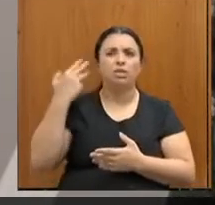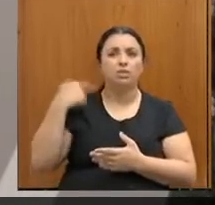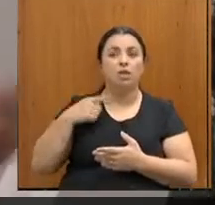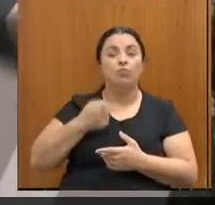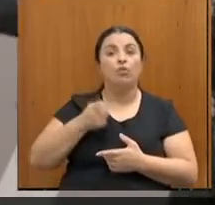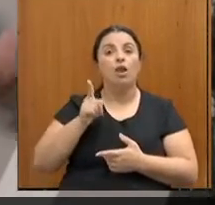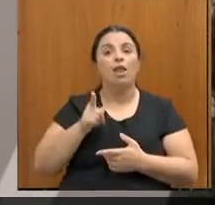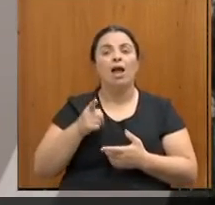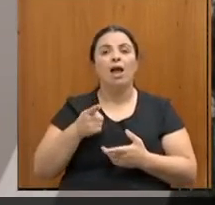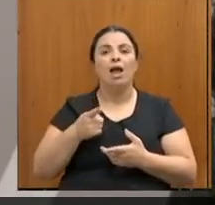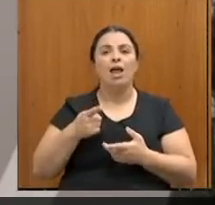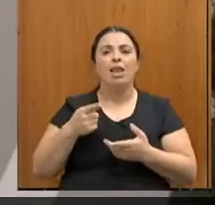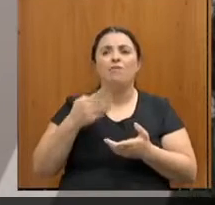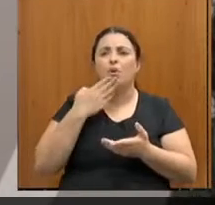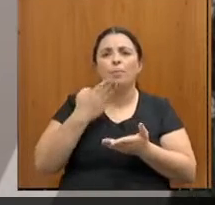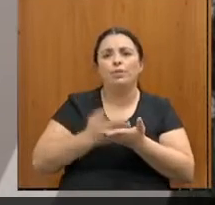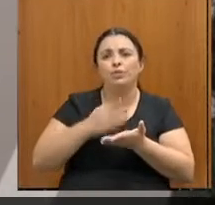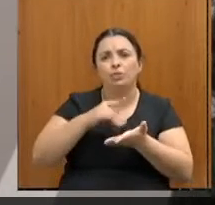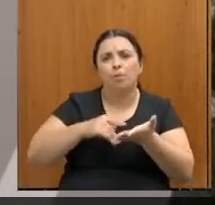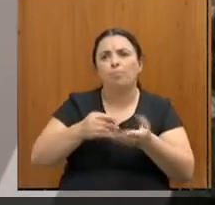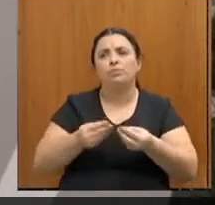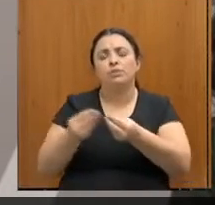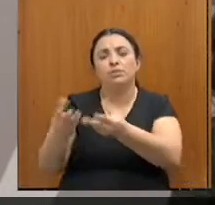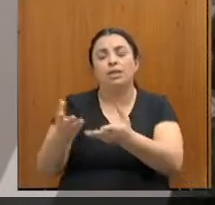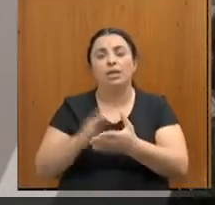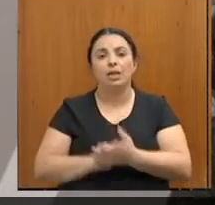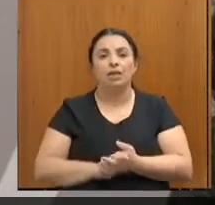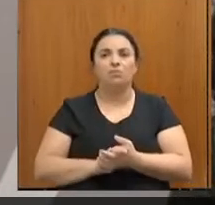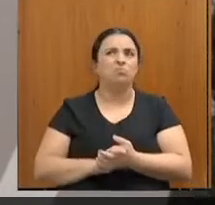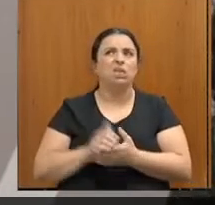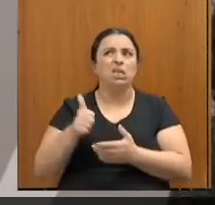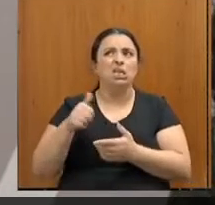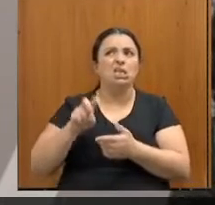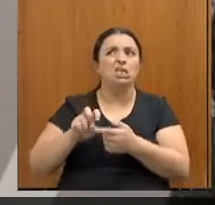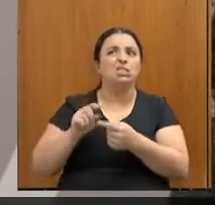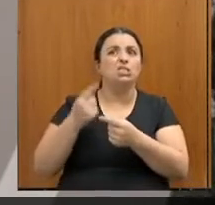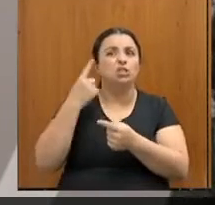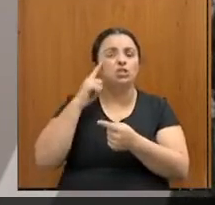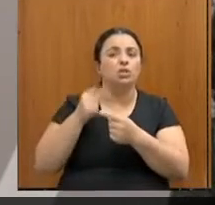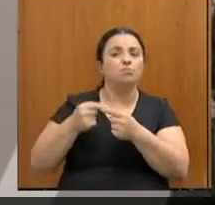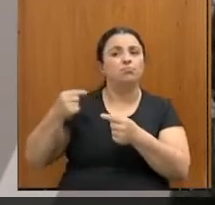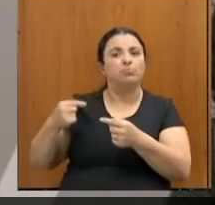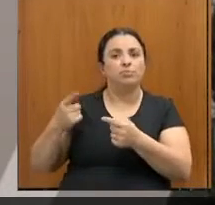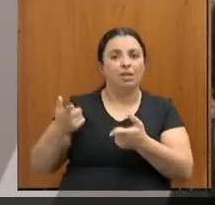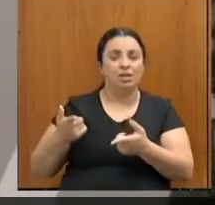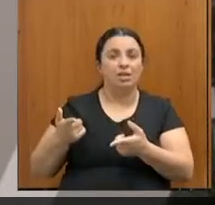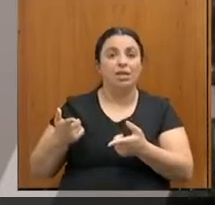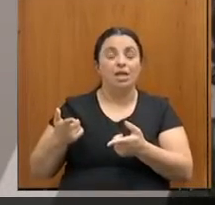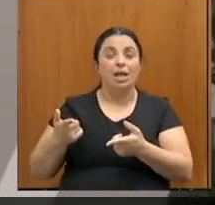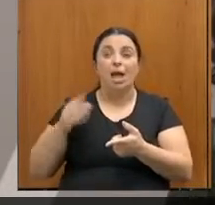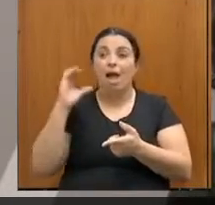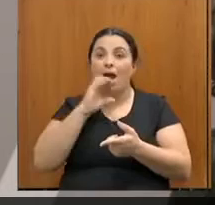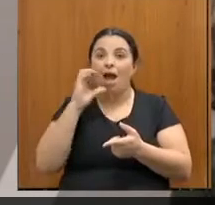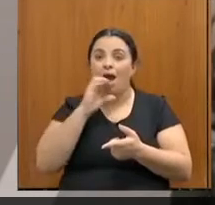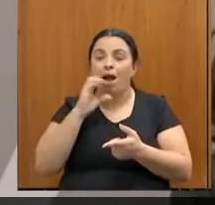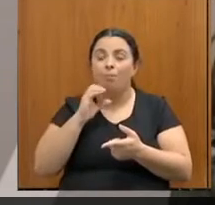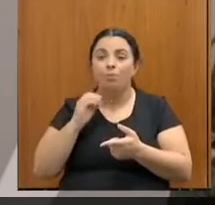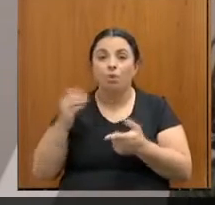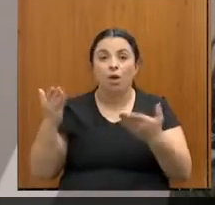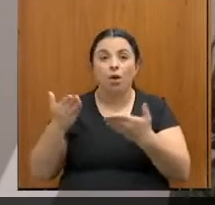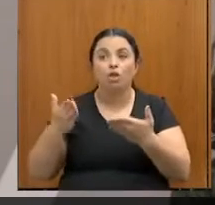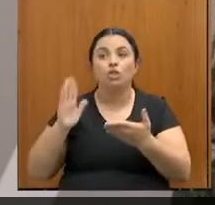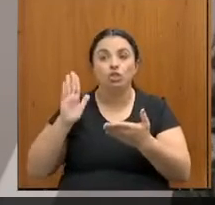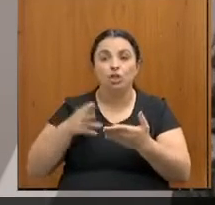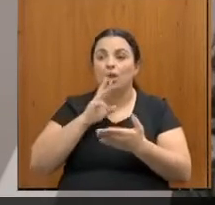15 dias Presidente até tive com o senhor lá nessa segunda no meu retorno em menos de 15 dias nós fomos chamados lá novamente